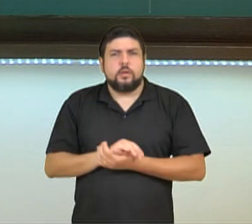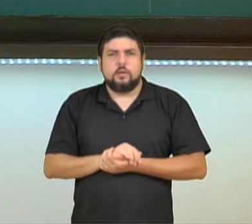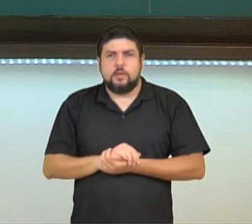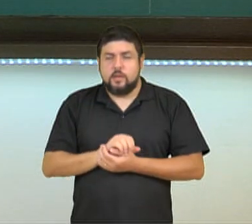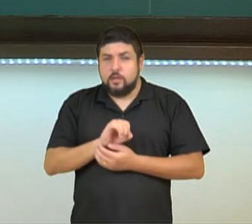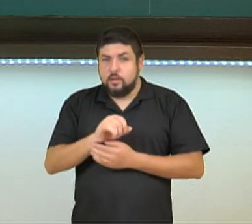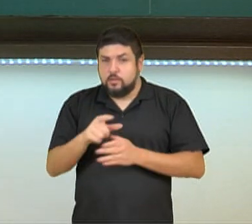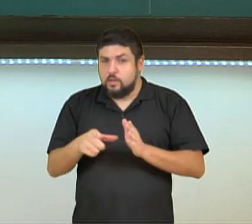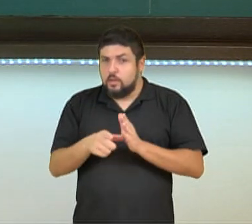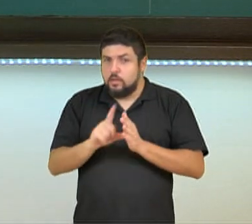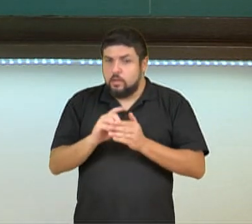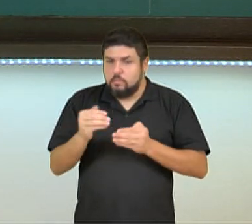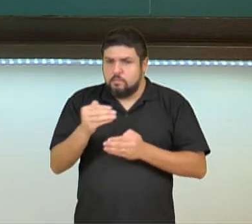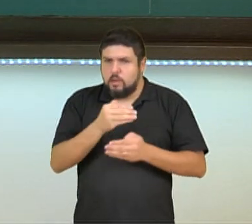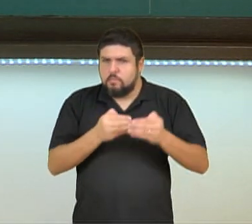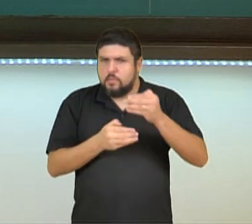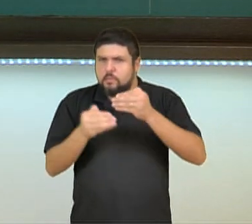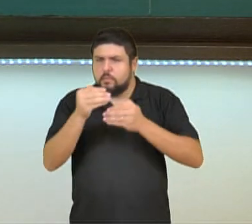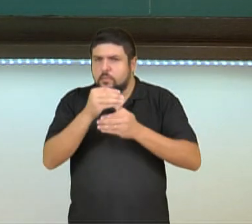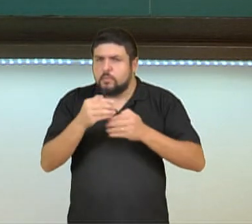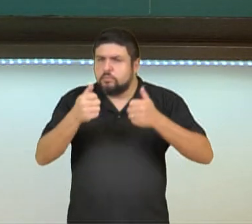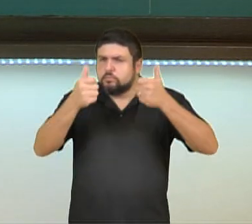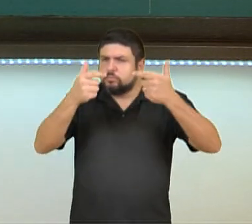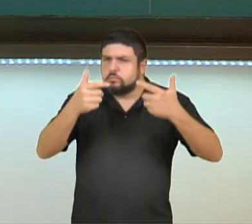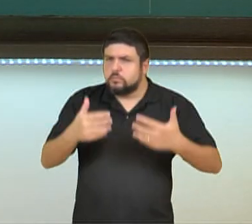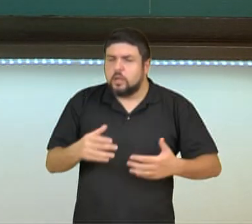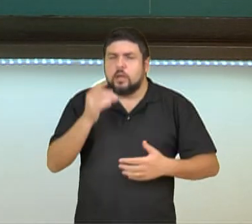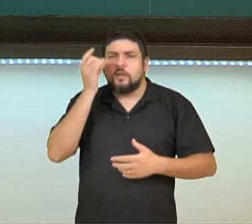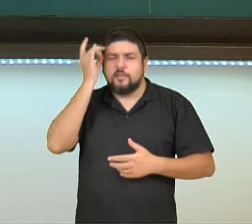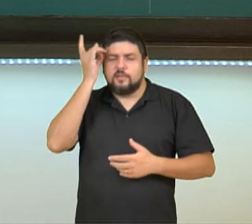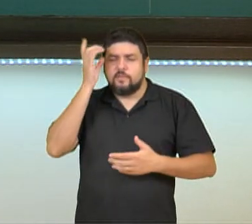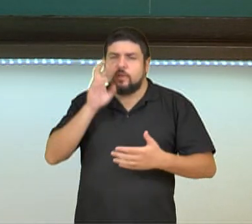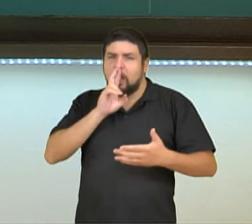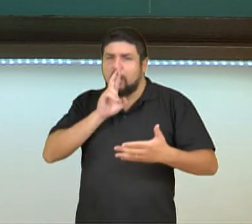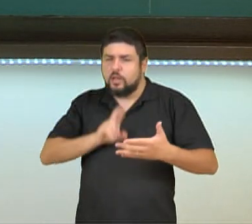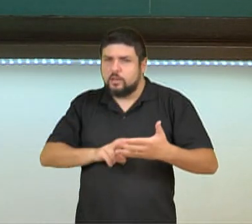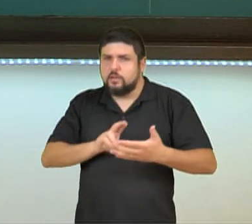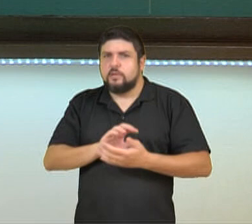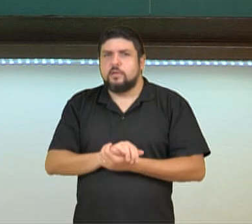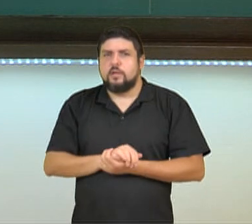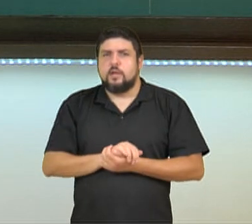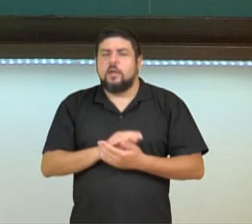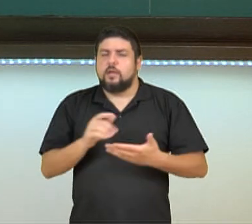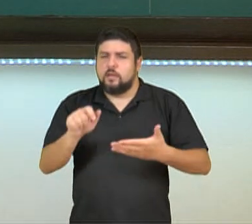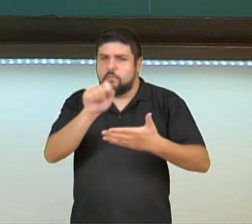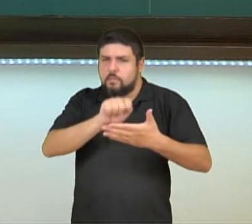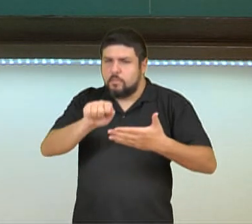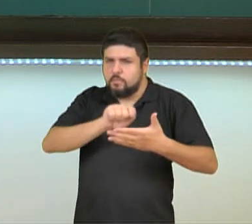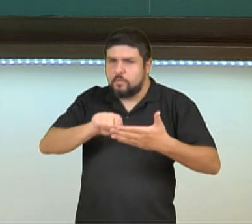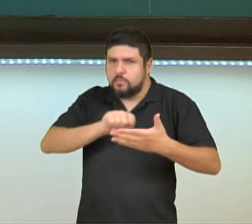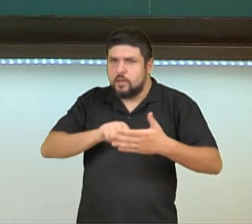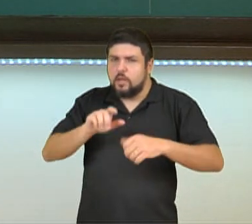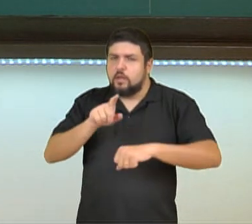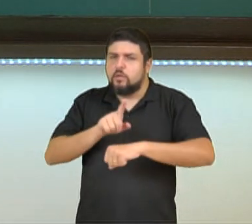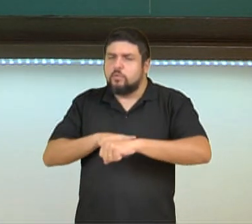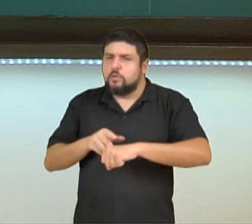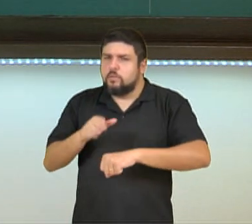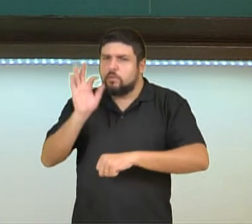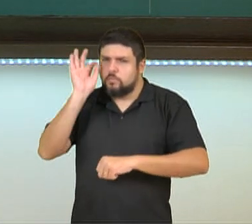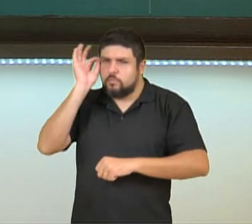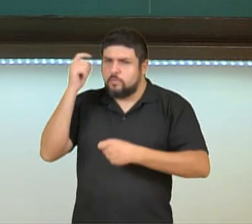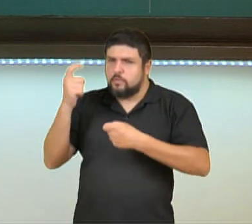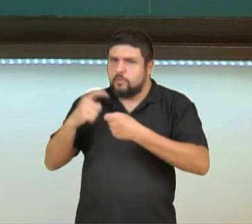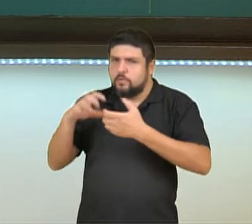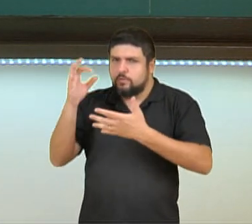no slide anterior, na explicação, tá bem fácil para responder essa. Então anota aí. Vou dar um tempinho e nós